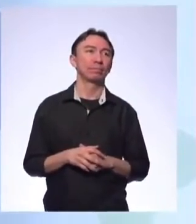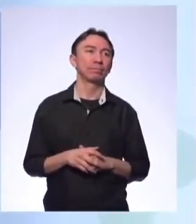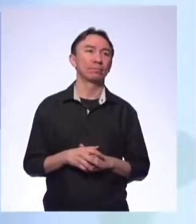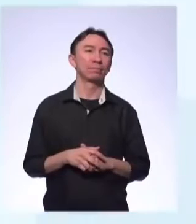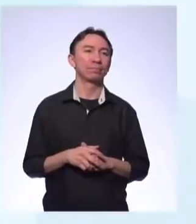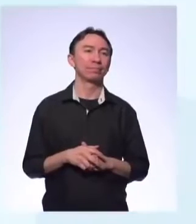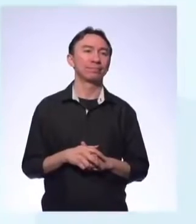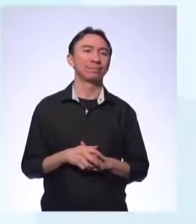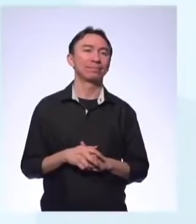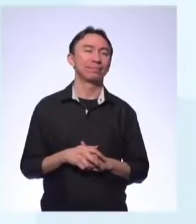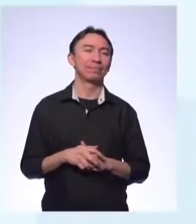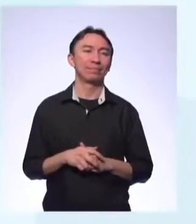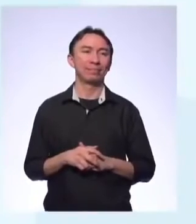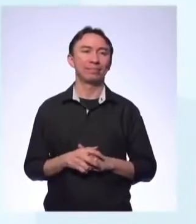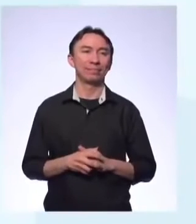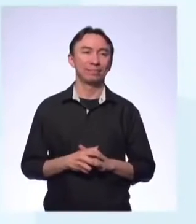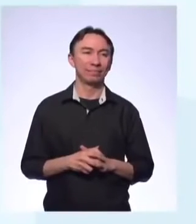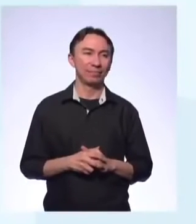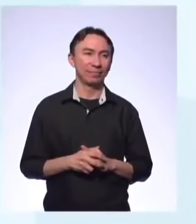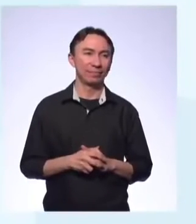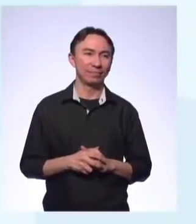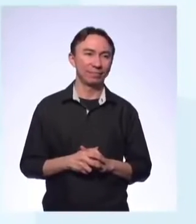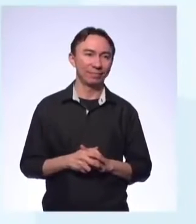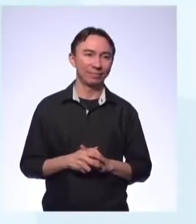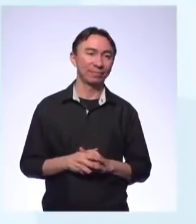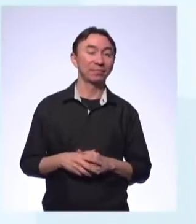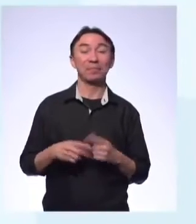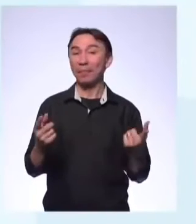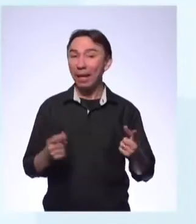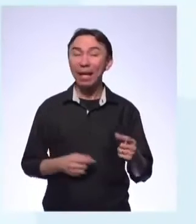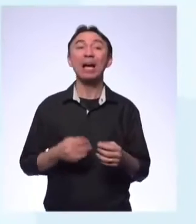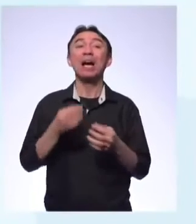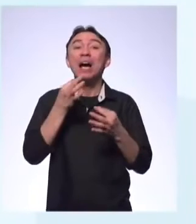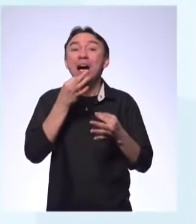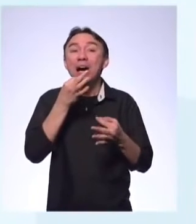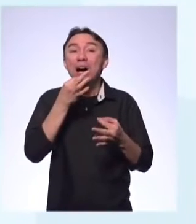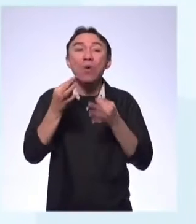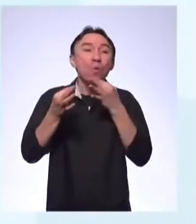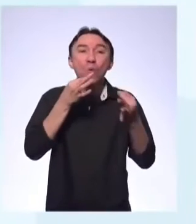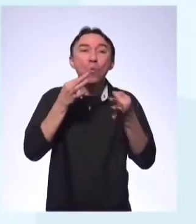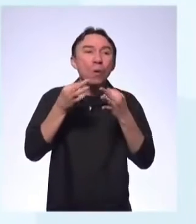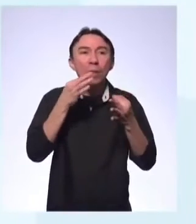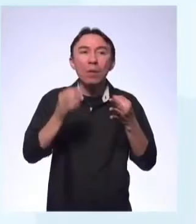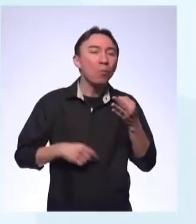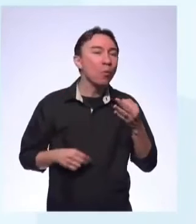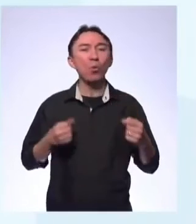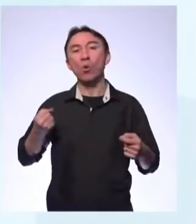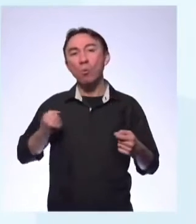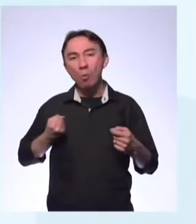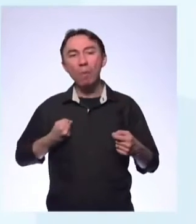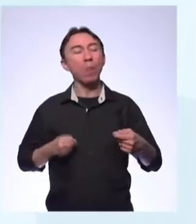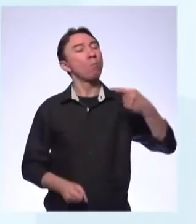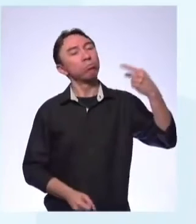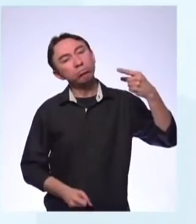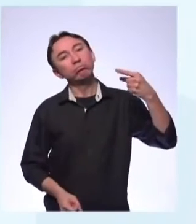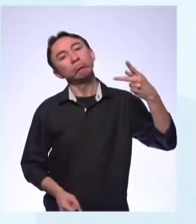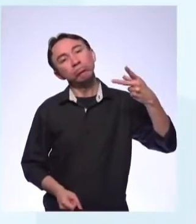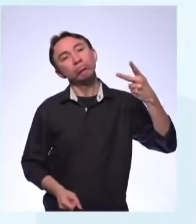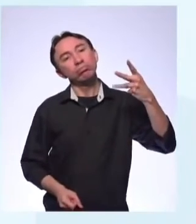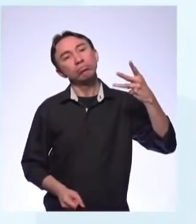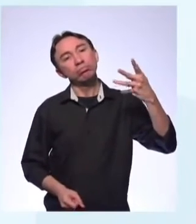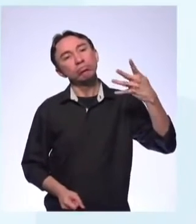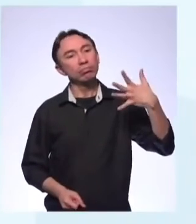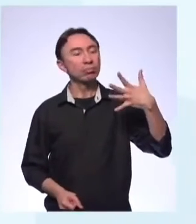vou colocar um argumento por enumeração quando apresenta-se vários os fatores que sustentam a